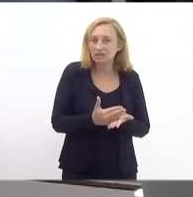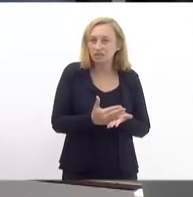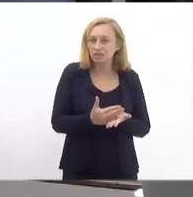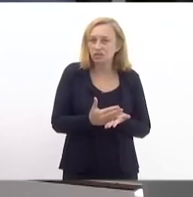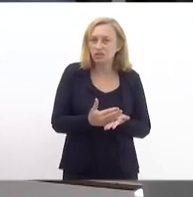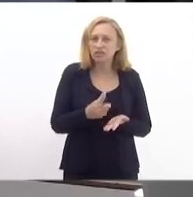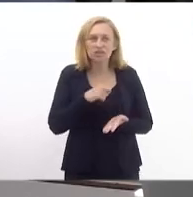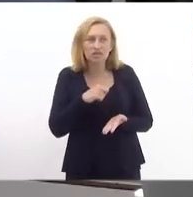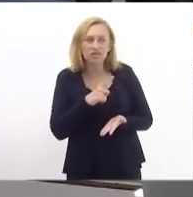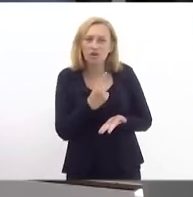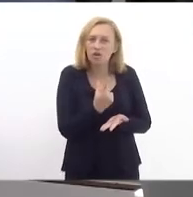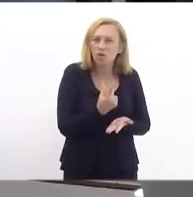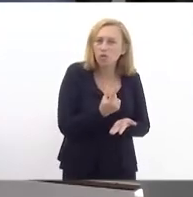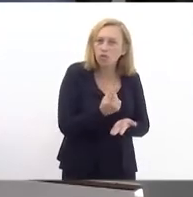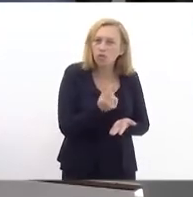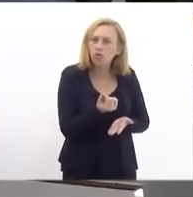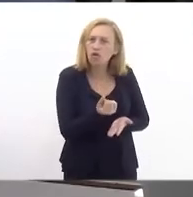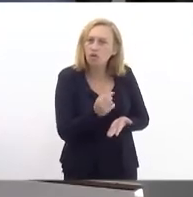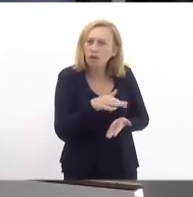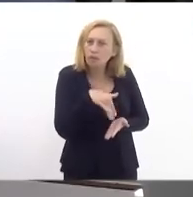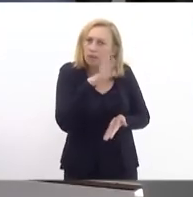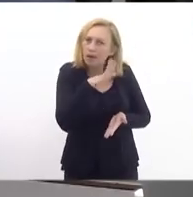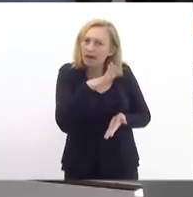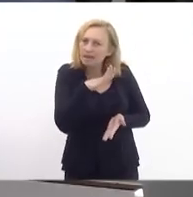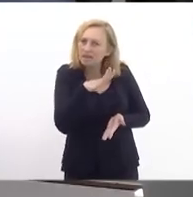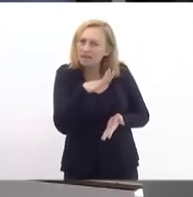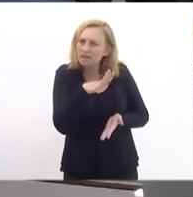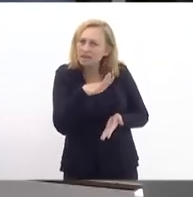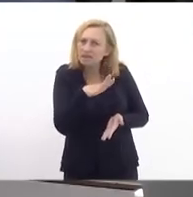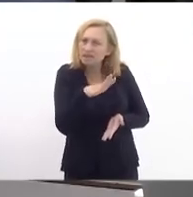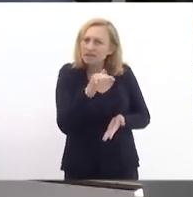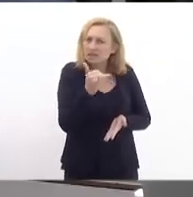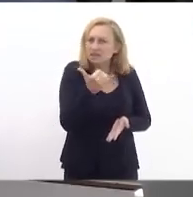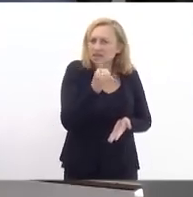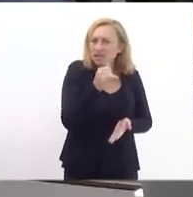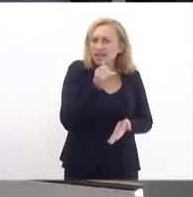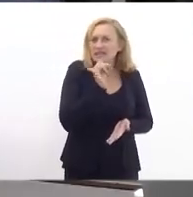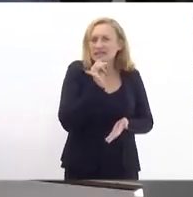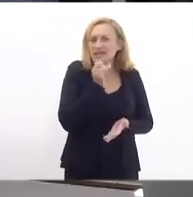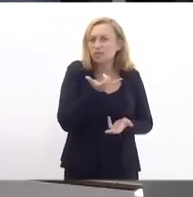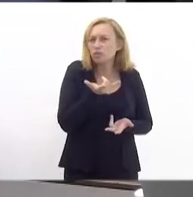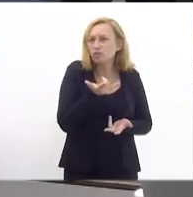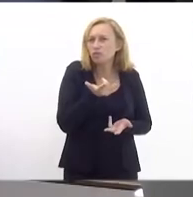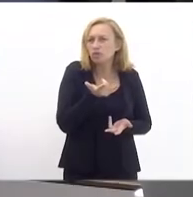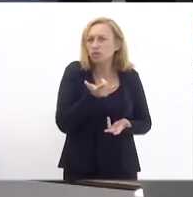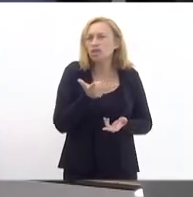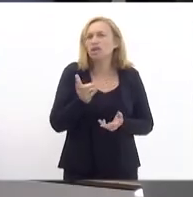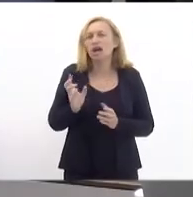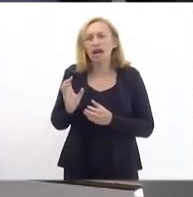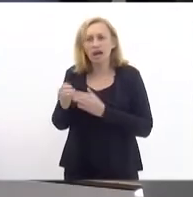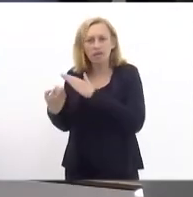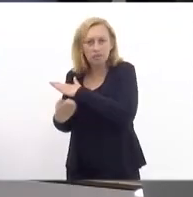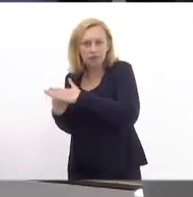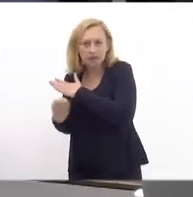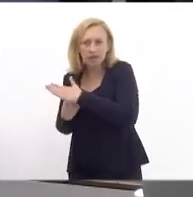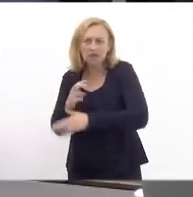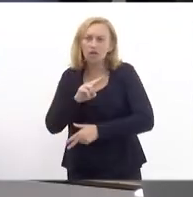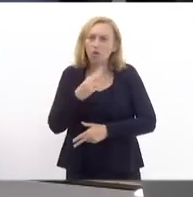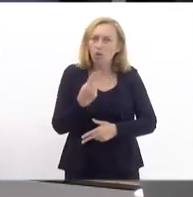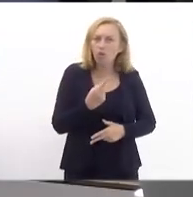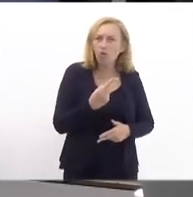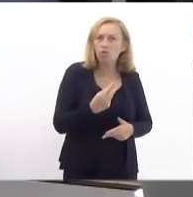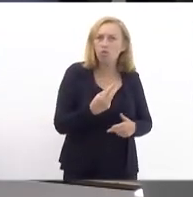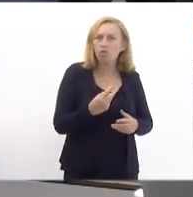tiver um aumento muito elevado de energia elétrica, por exemplo, aí a concessionária ou o poder